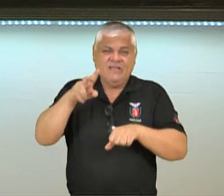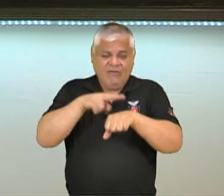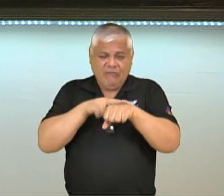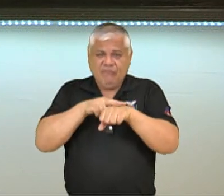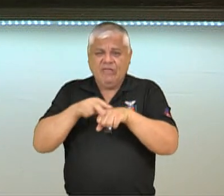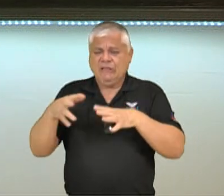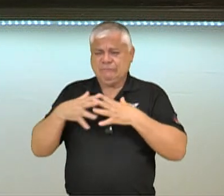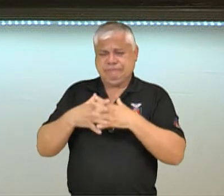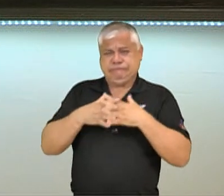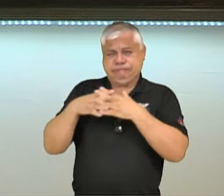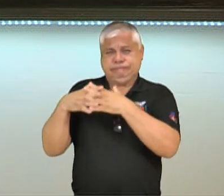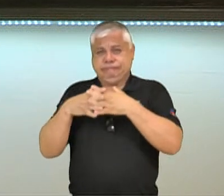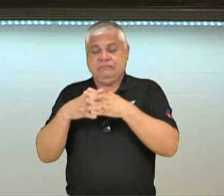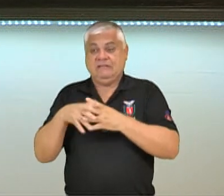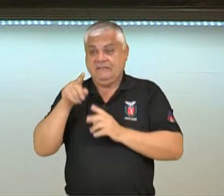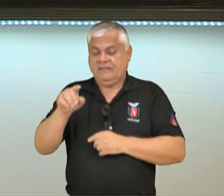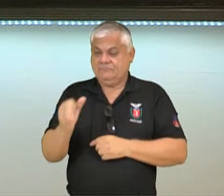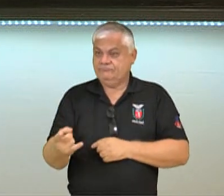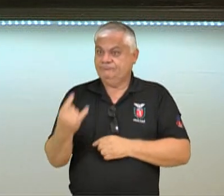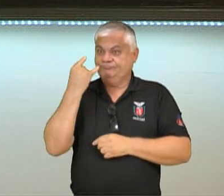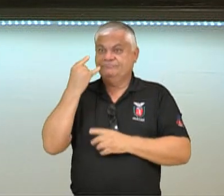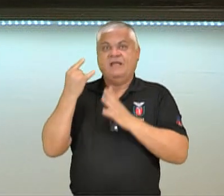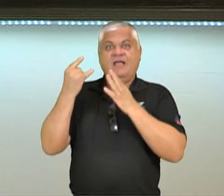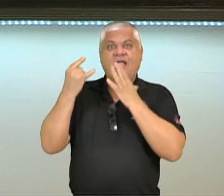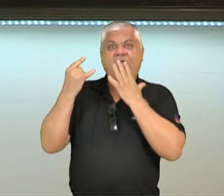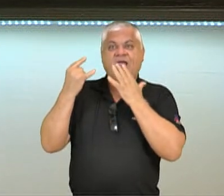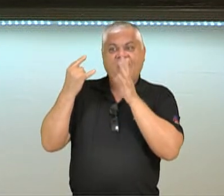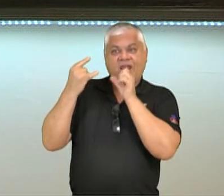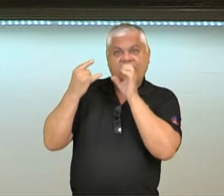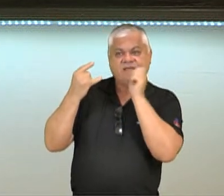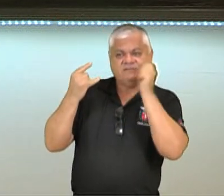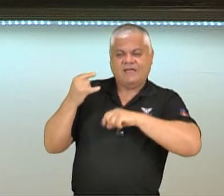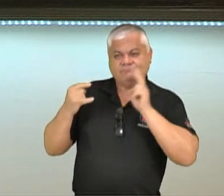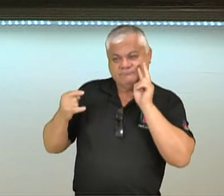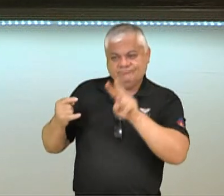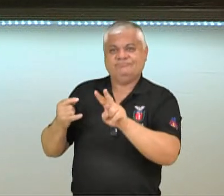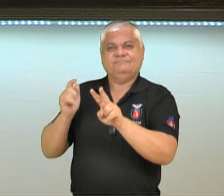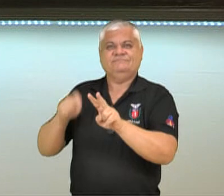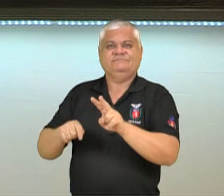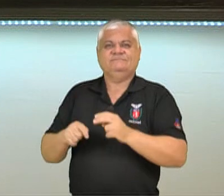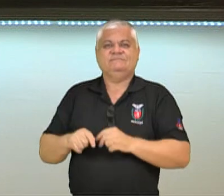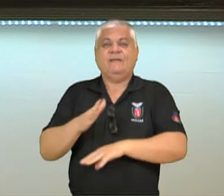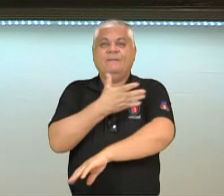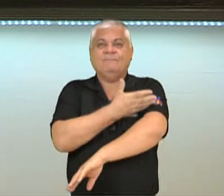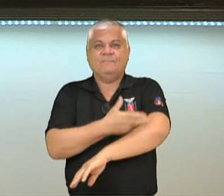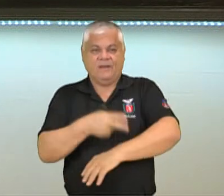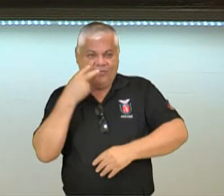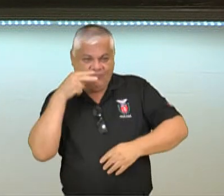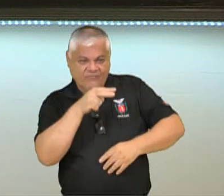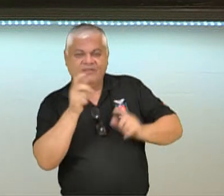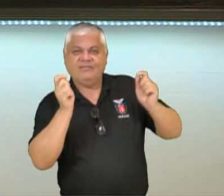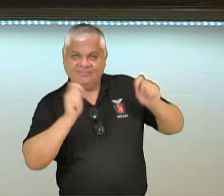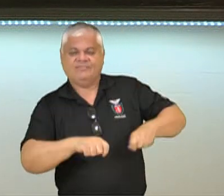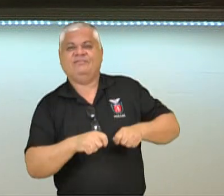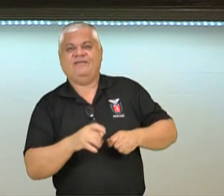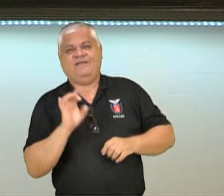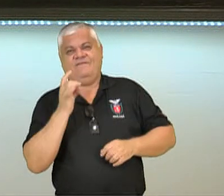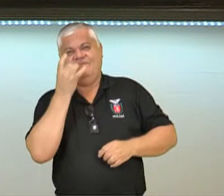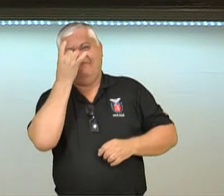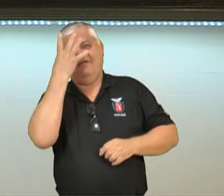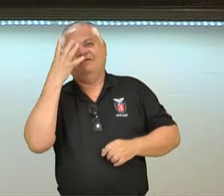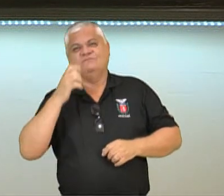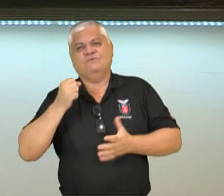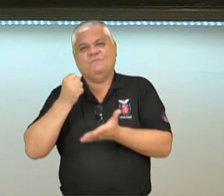essas cores fortes acabam se destacando. Então, o corredor consegue, com facilidade, avistar o local